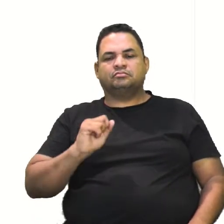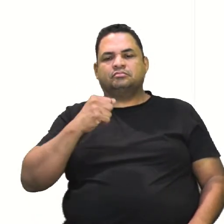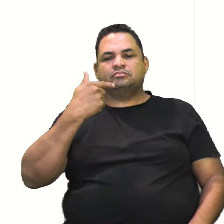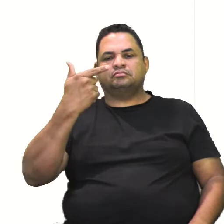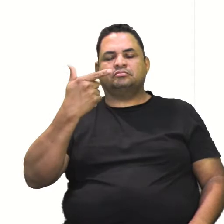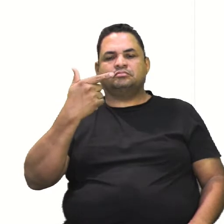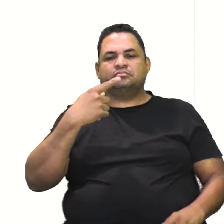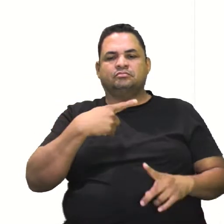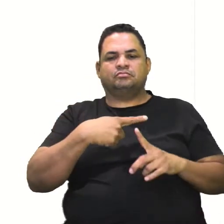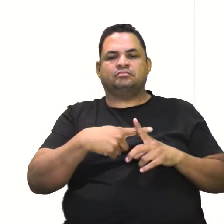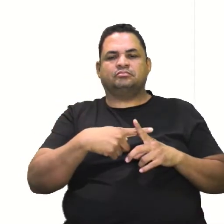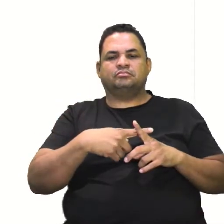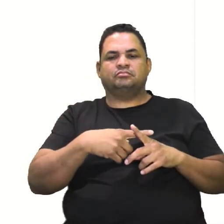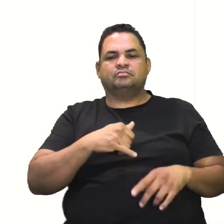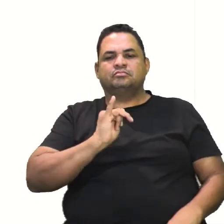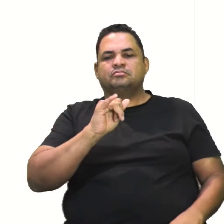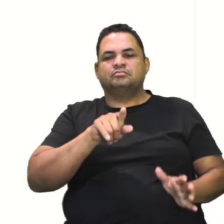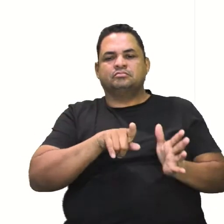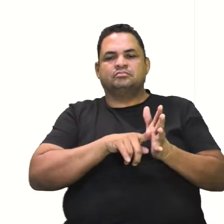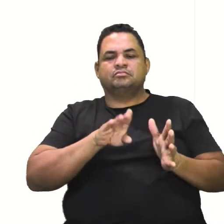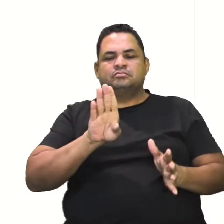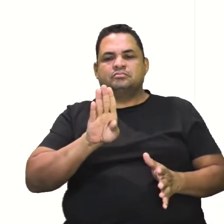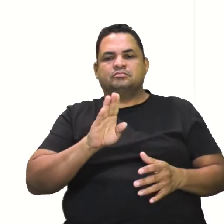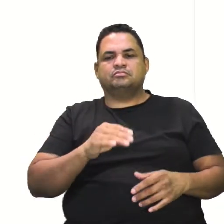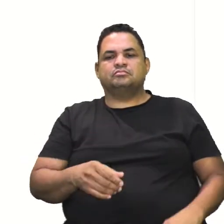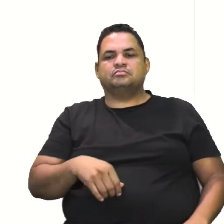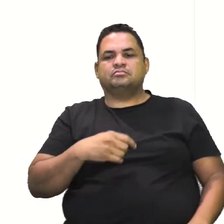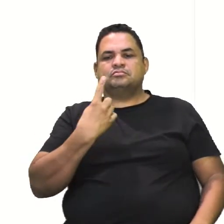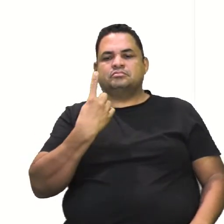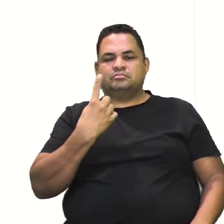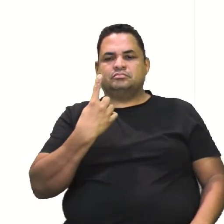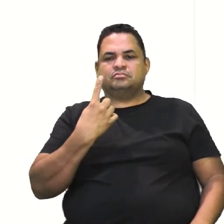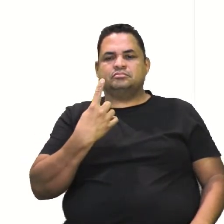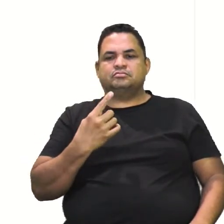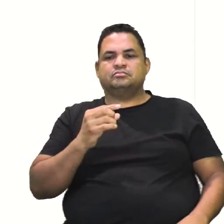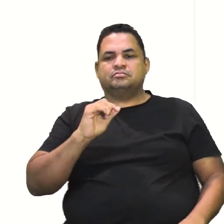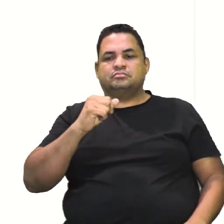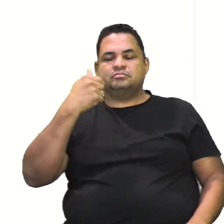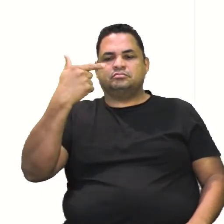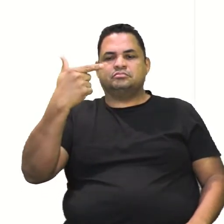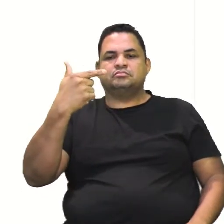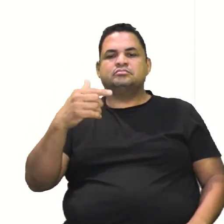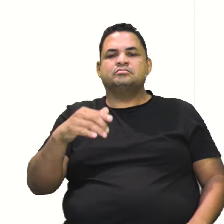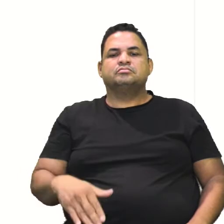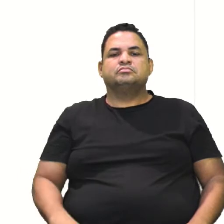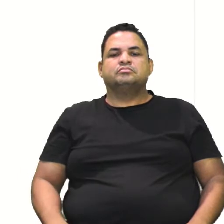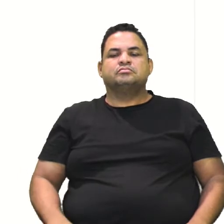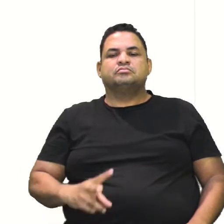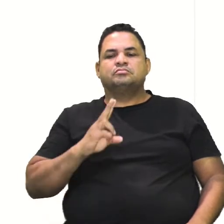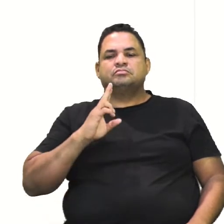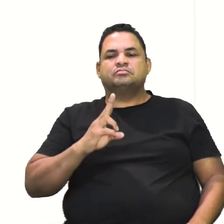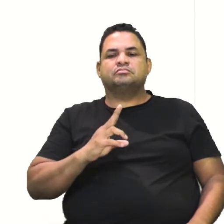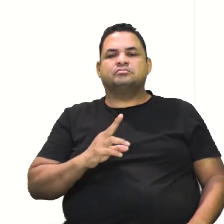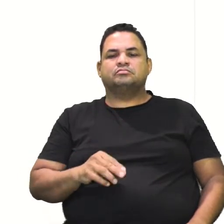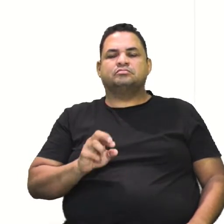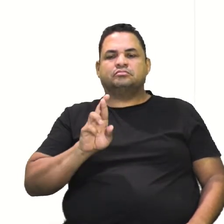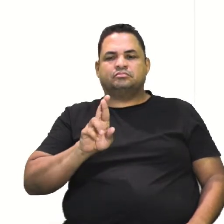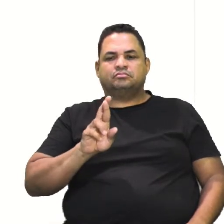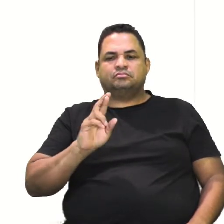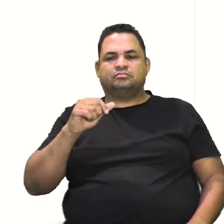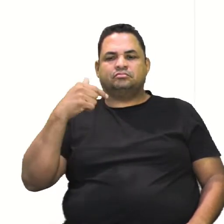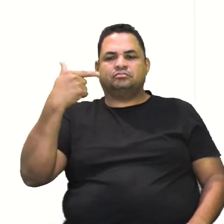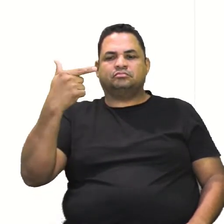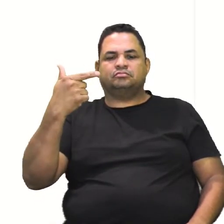Ao quadrado mais Y menos B, quem é o B? 1. 1 ao quadrado. Isso vai ser igual ao meu raio